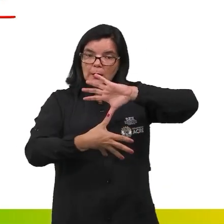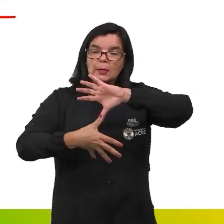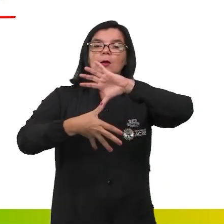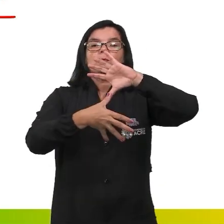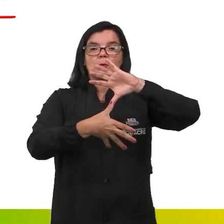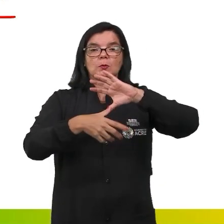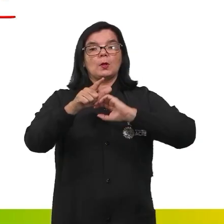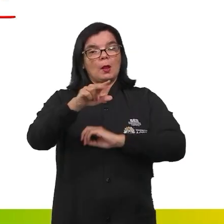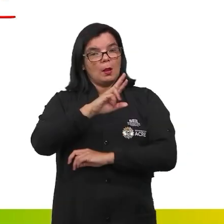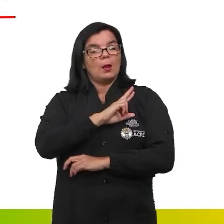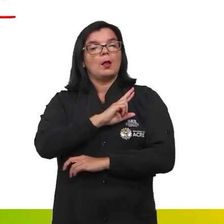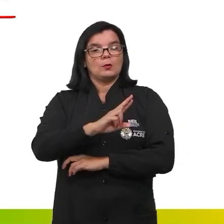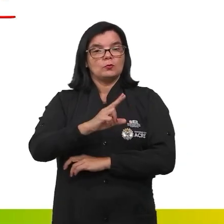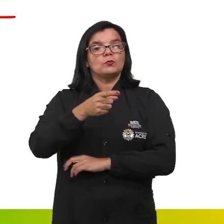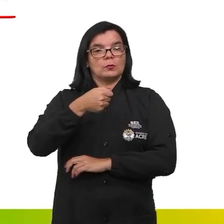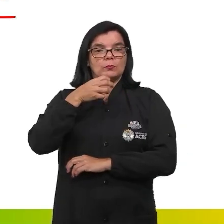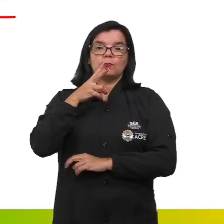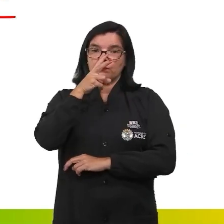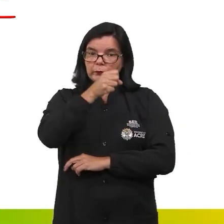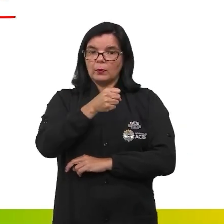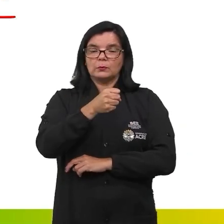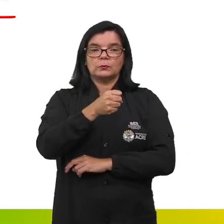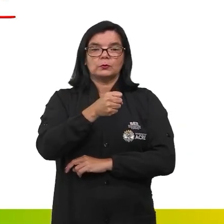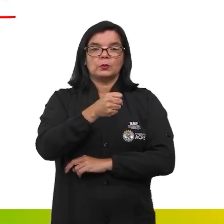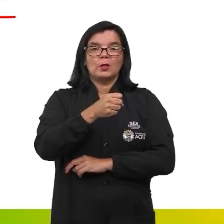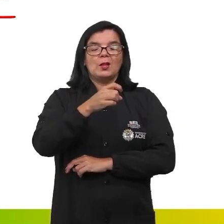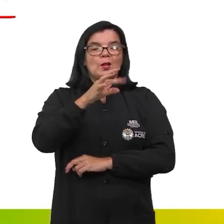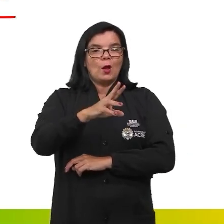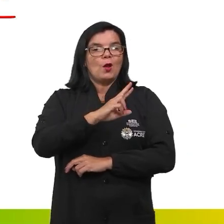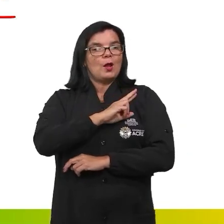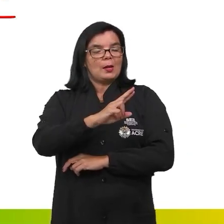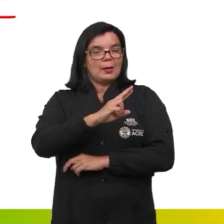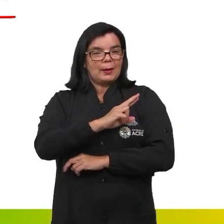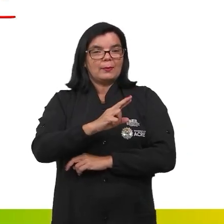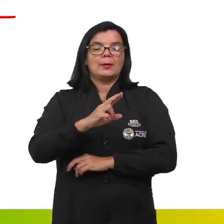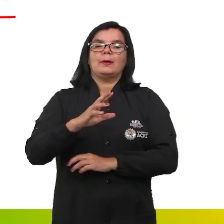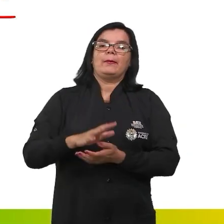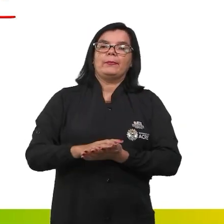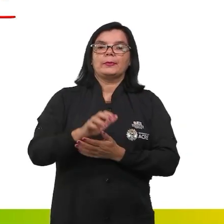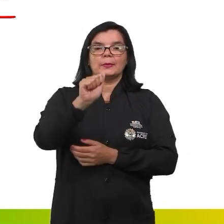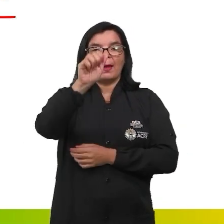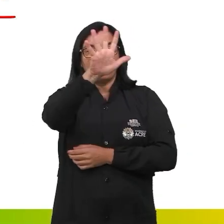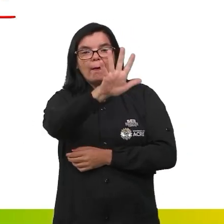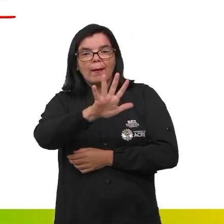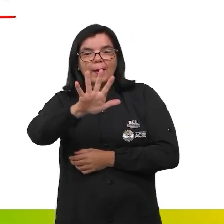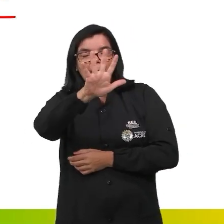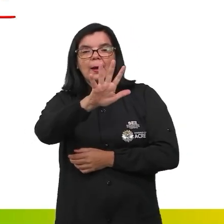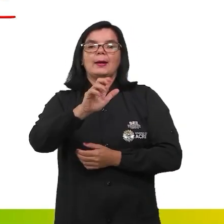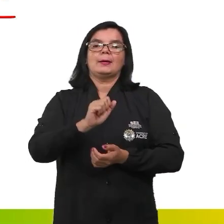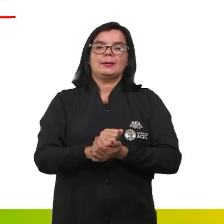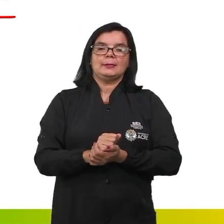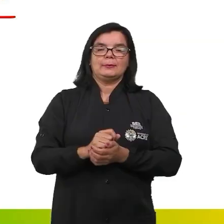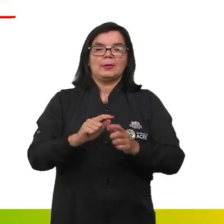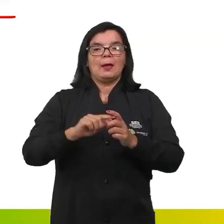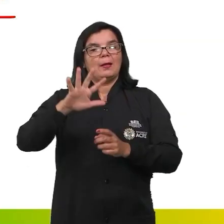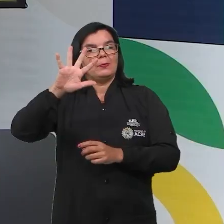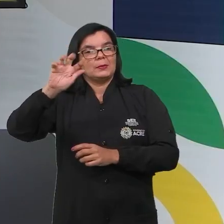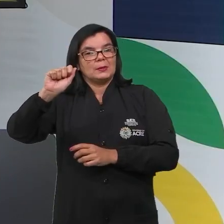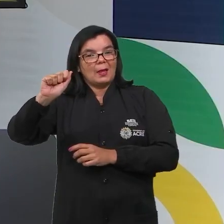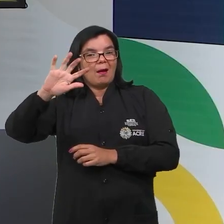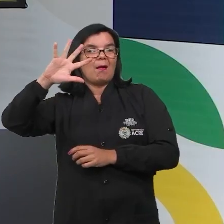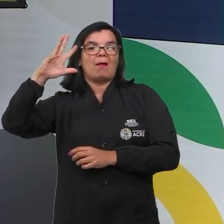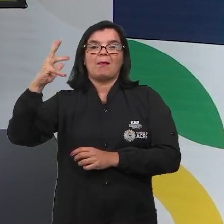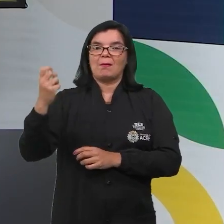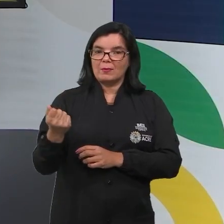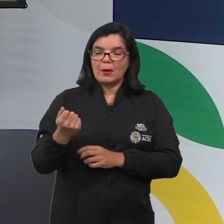ele é uma religião predominante, tá? Ele não vai ser religião predominante na Ásia, ali no Oriente Médio, na África, mas